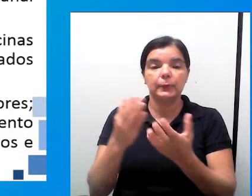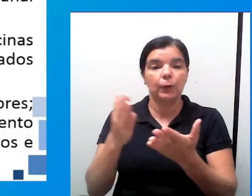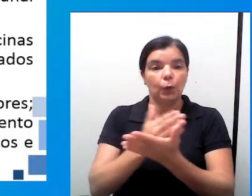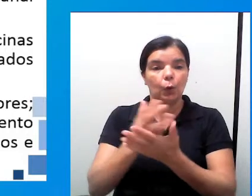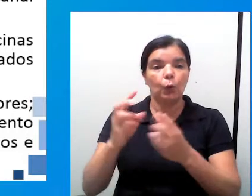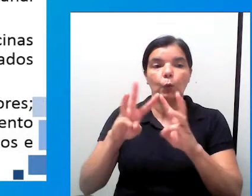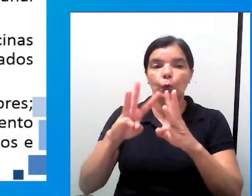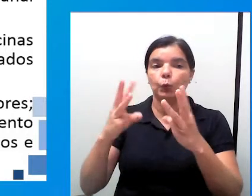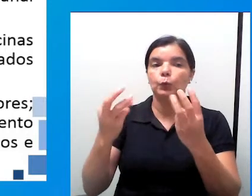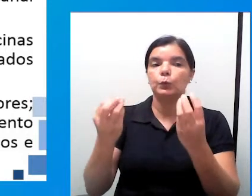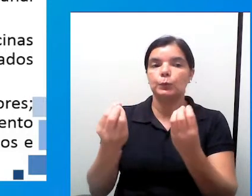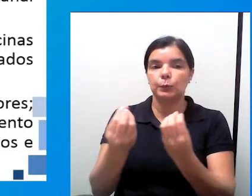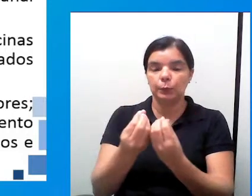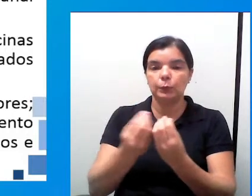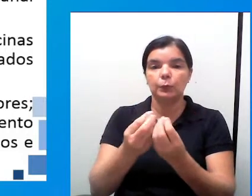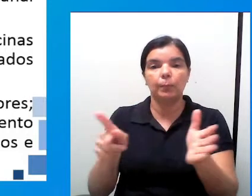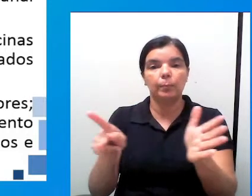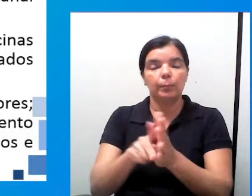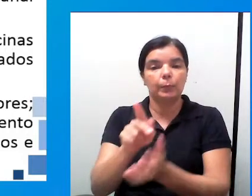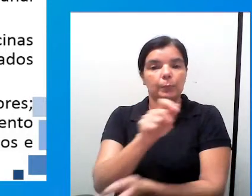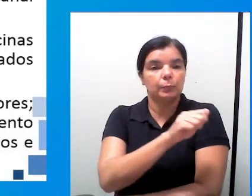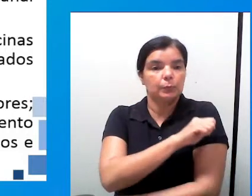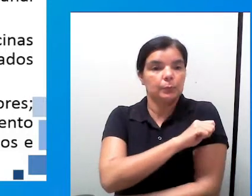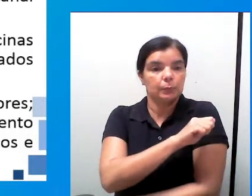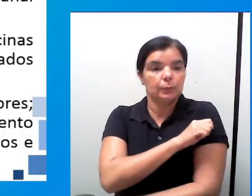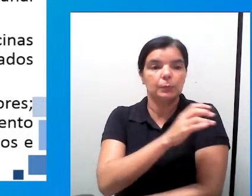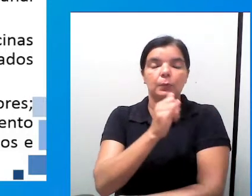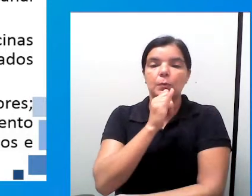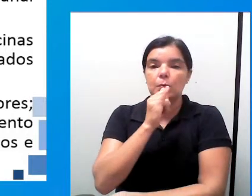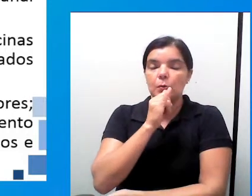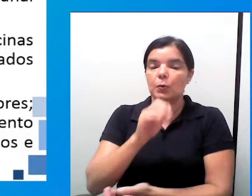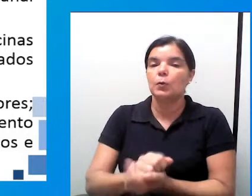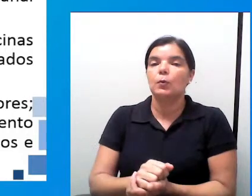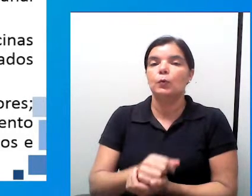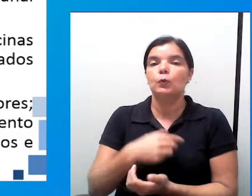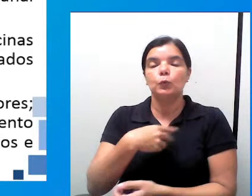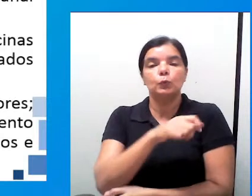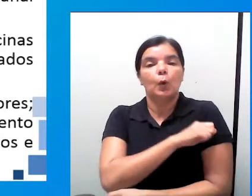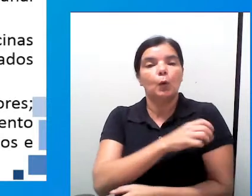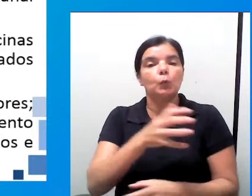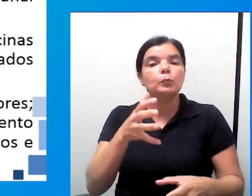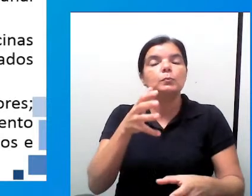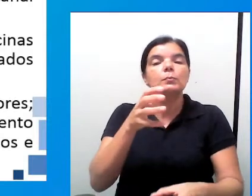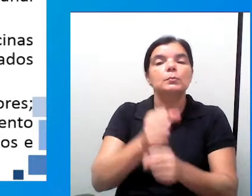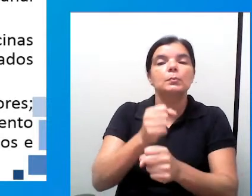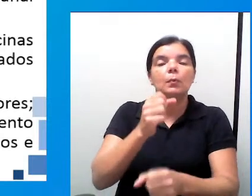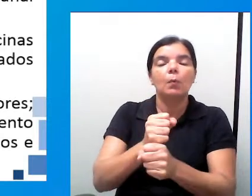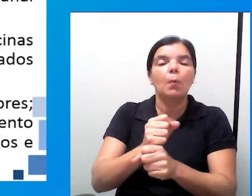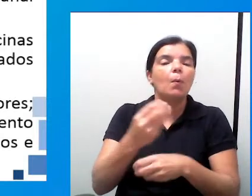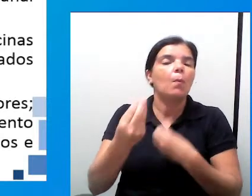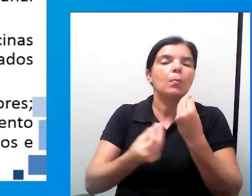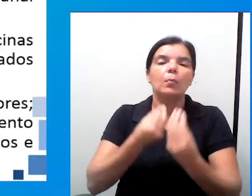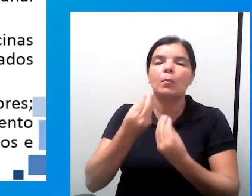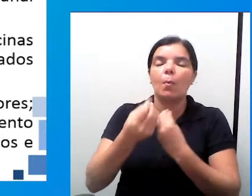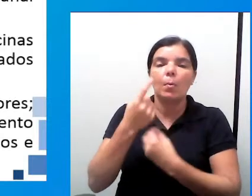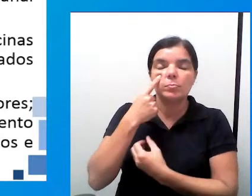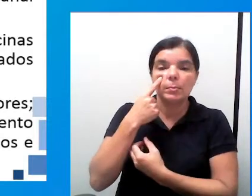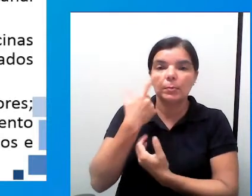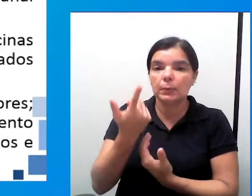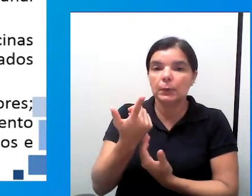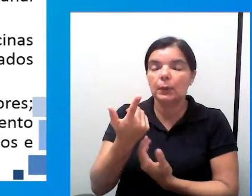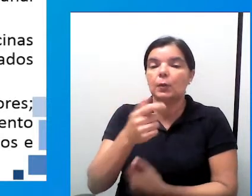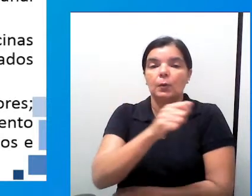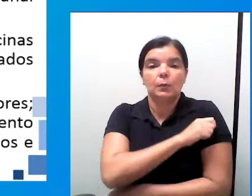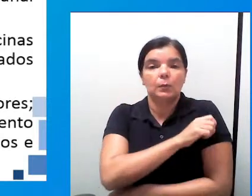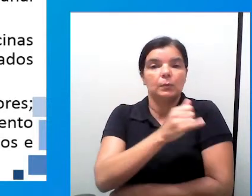algumas oficinas ministradas pelos próprios alunos. Então, por exemplo, aquele aluno de cálculo, como é que eu vou extensionar uma disciplina de cálculo? Bom, aquele aluno,